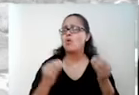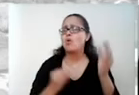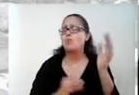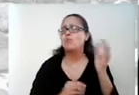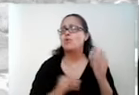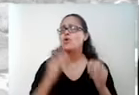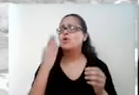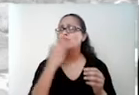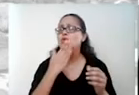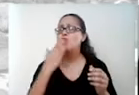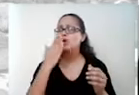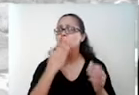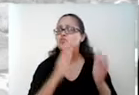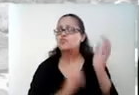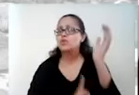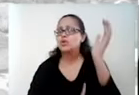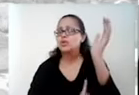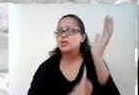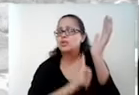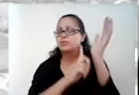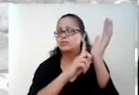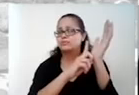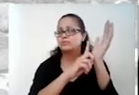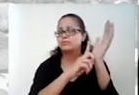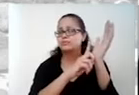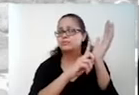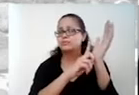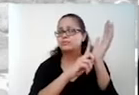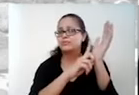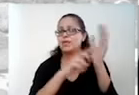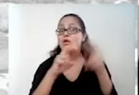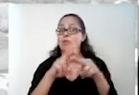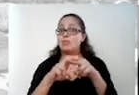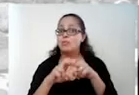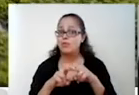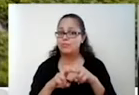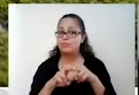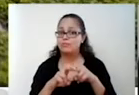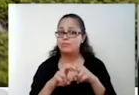para as diversas células das plantas? Por meio dos vasos condutores.